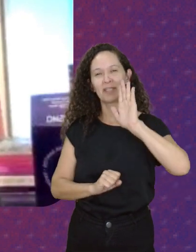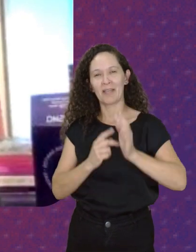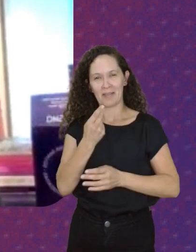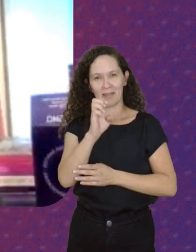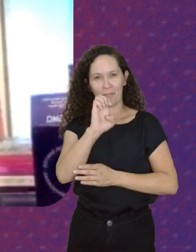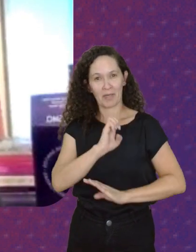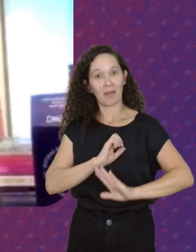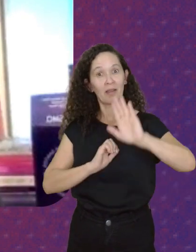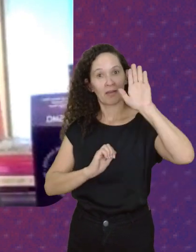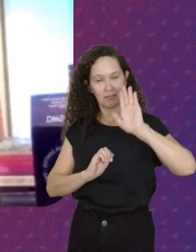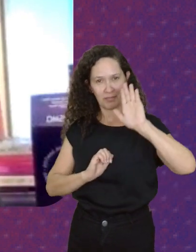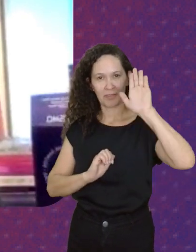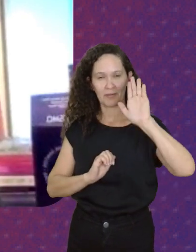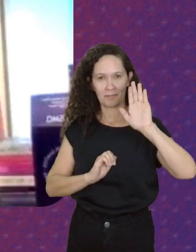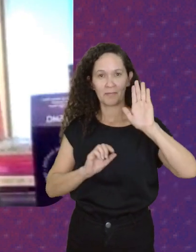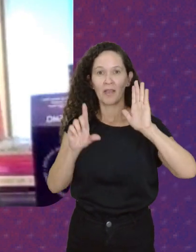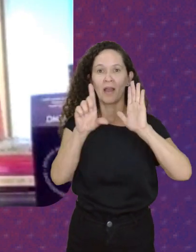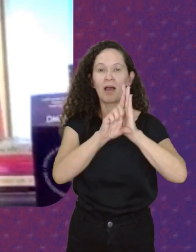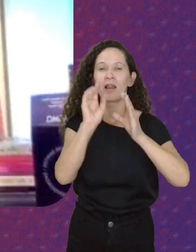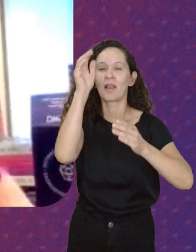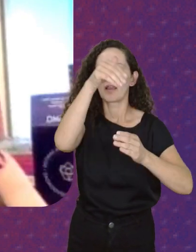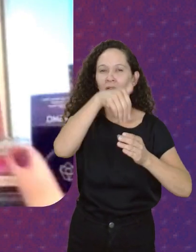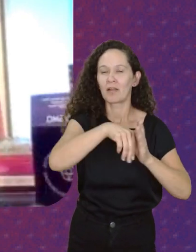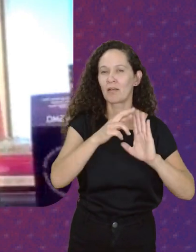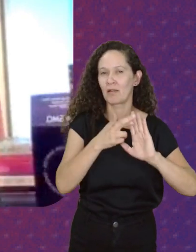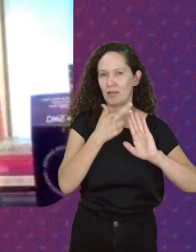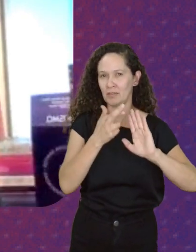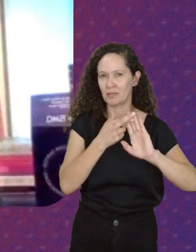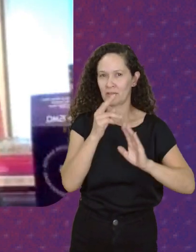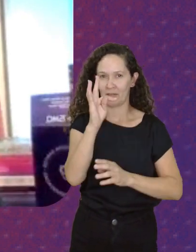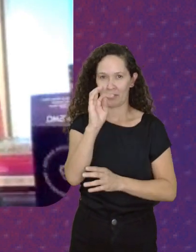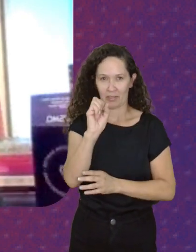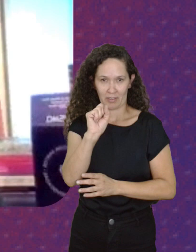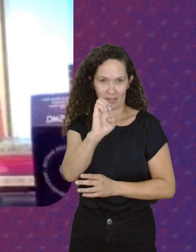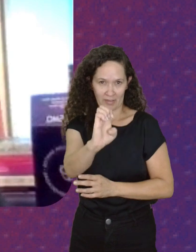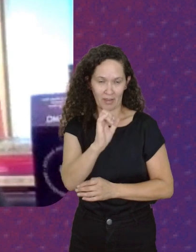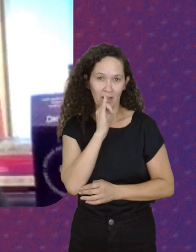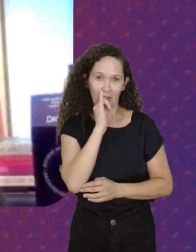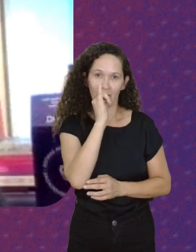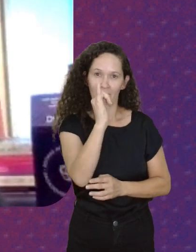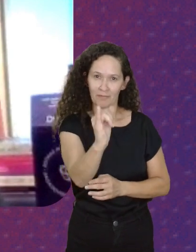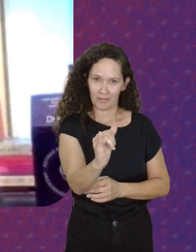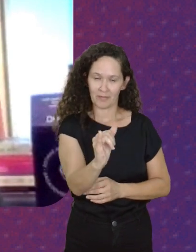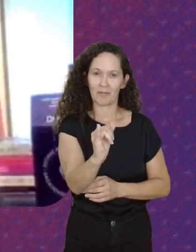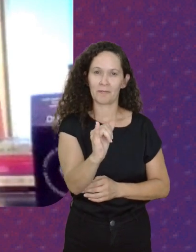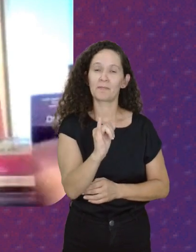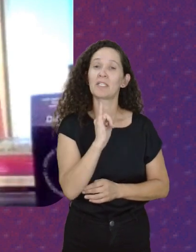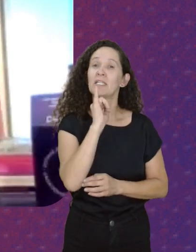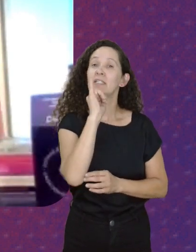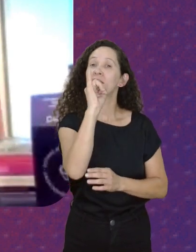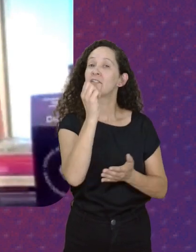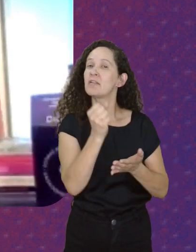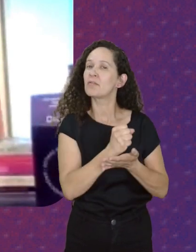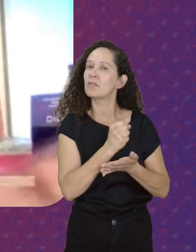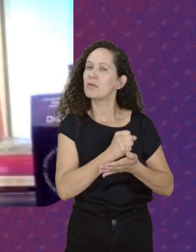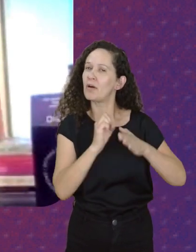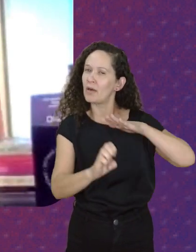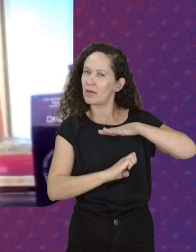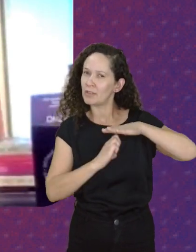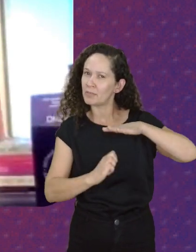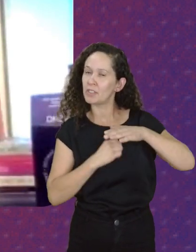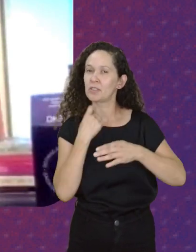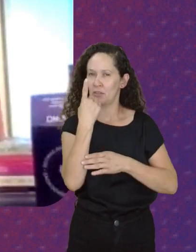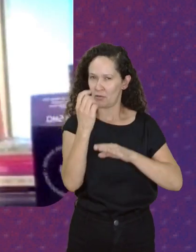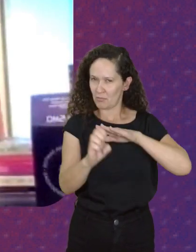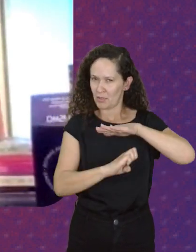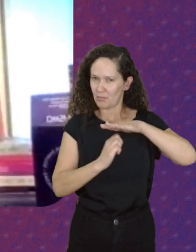pré-campanha, a lei eleitoral, a resolução do TSE, diz que se for contratada essa empresa, uma das empresas